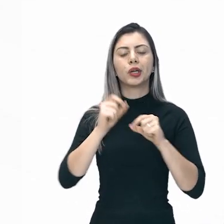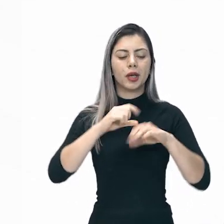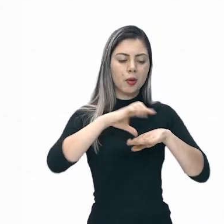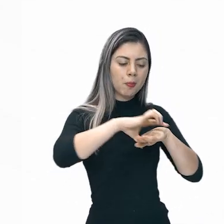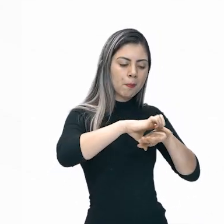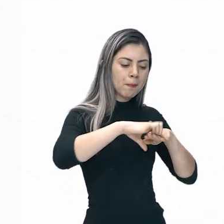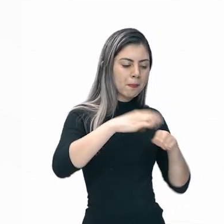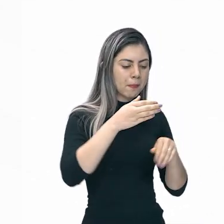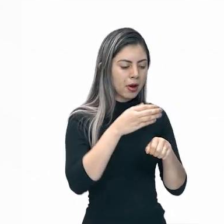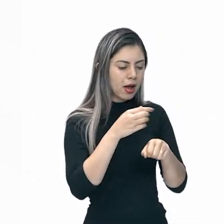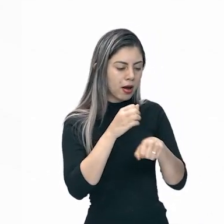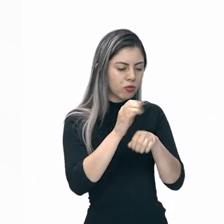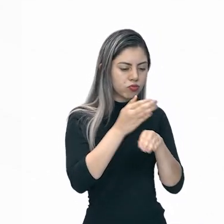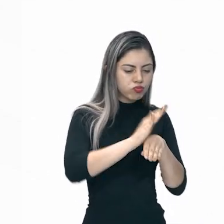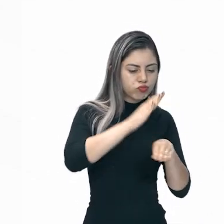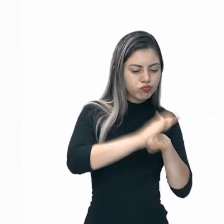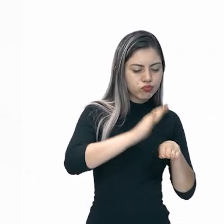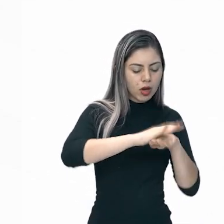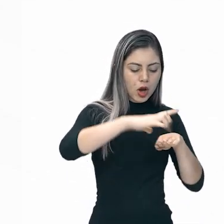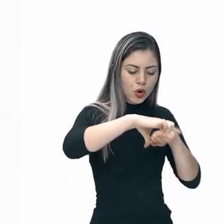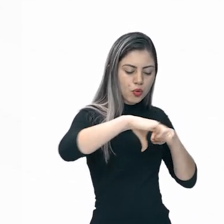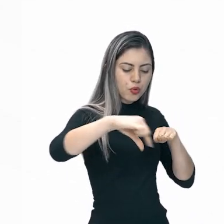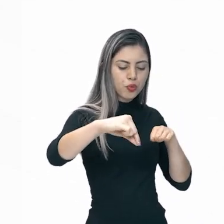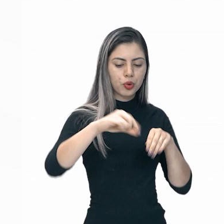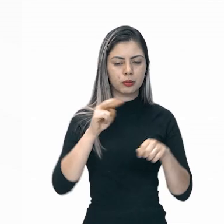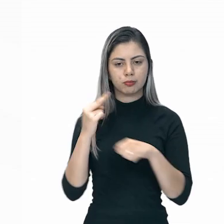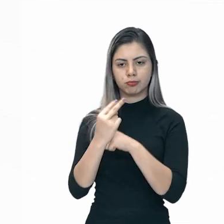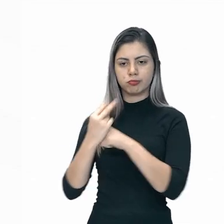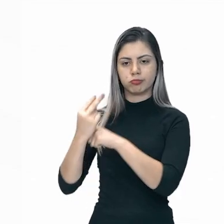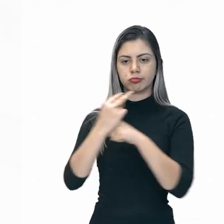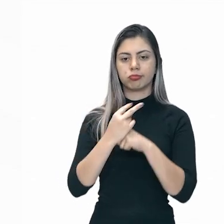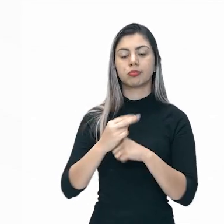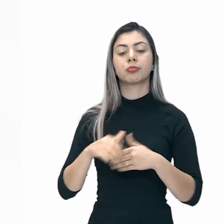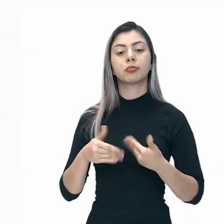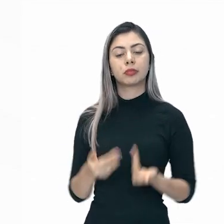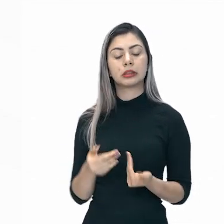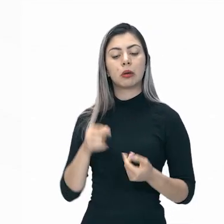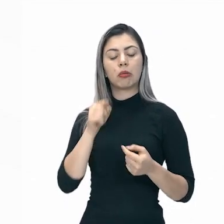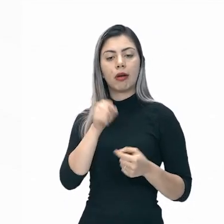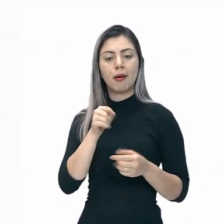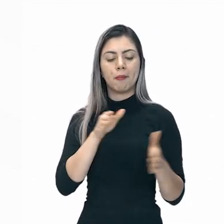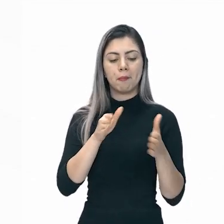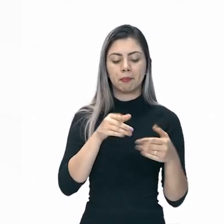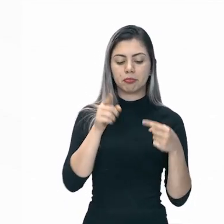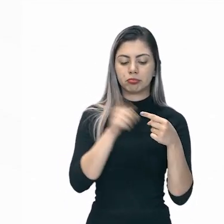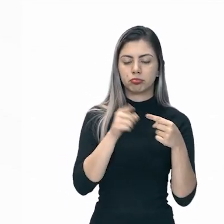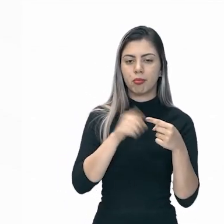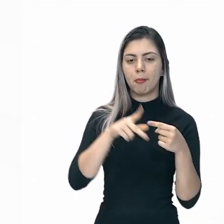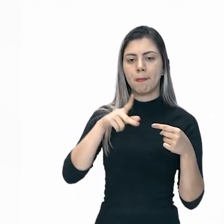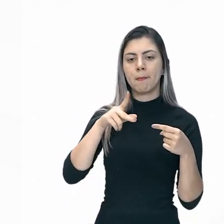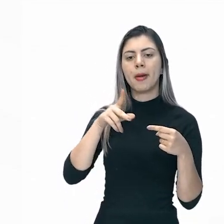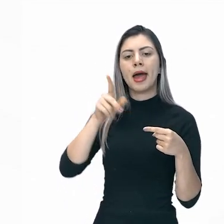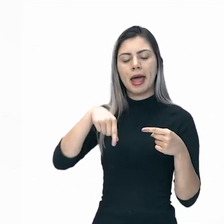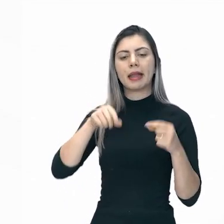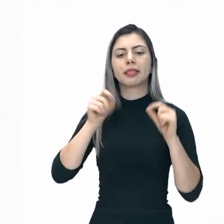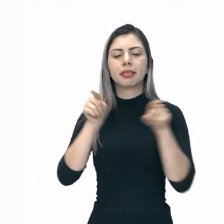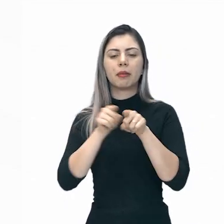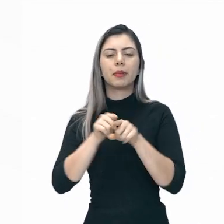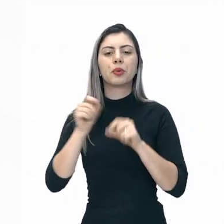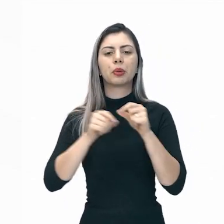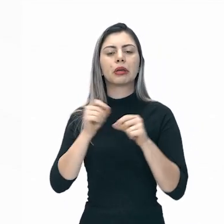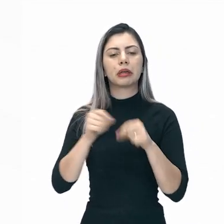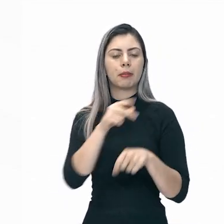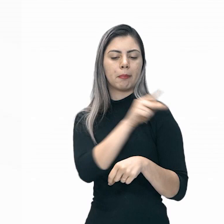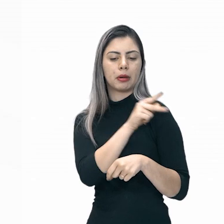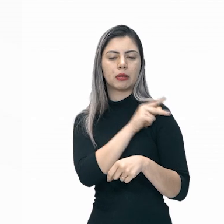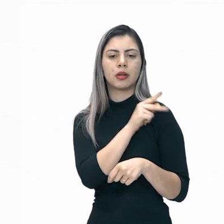objetos cortantes, daí o Paleolítico ter ficado também conhecido como período ou